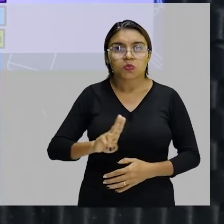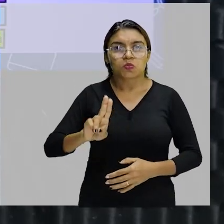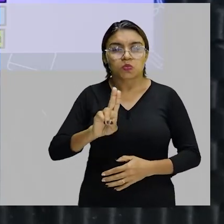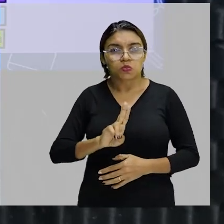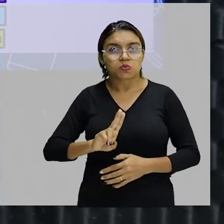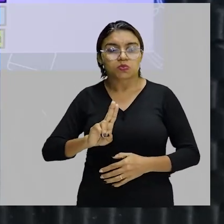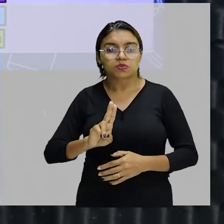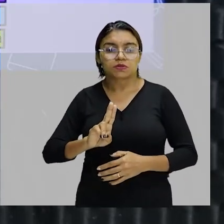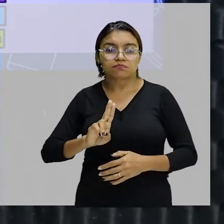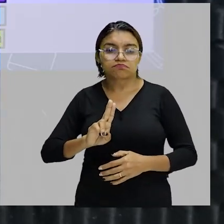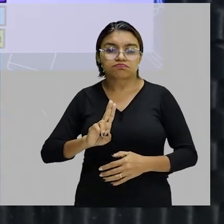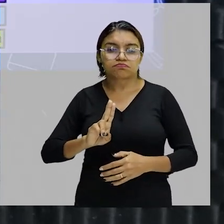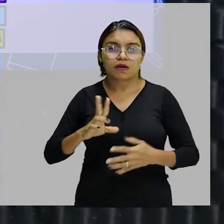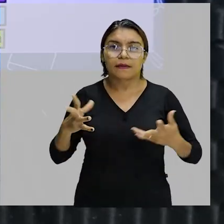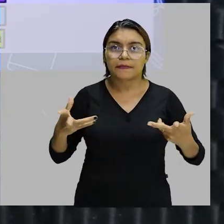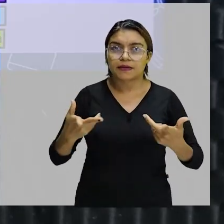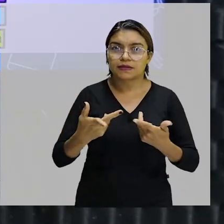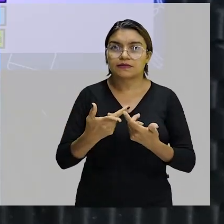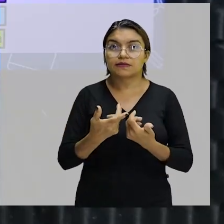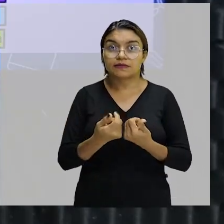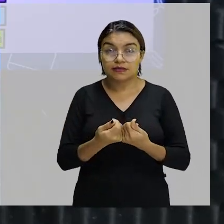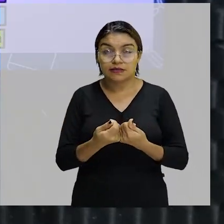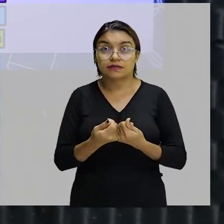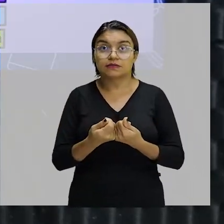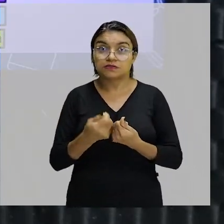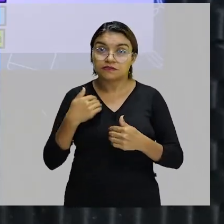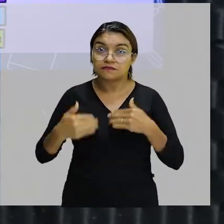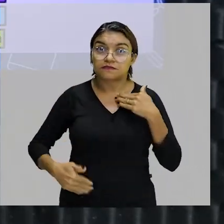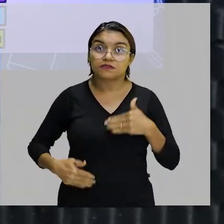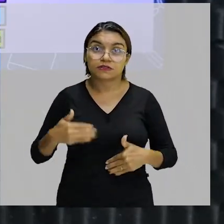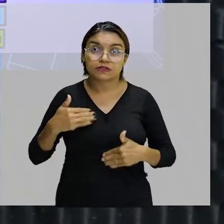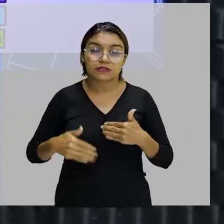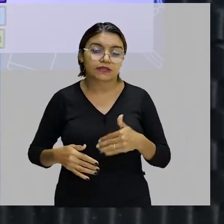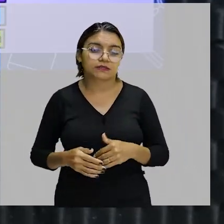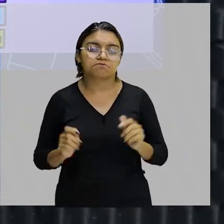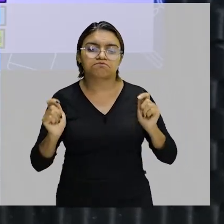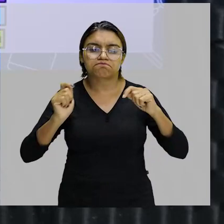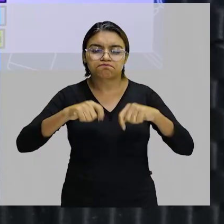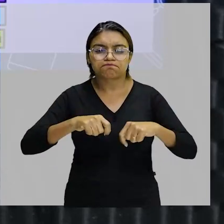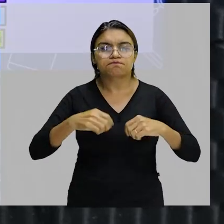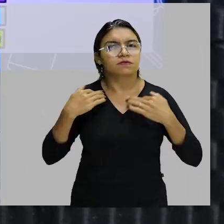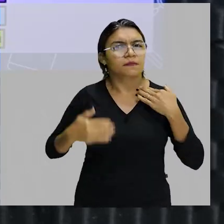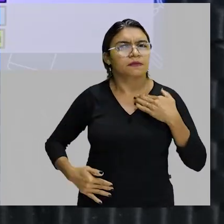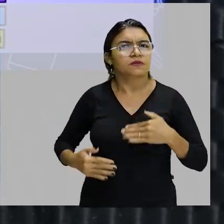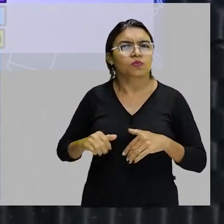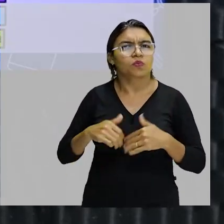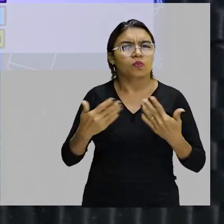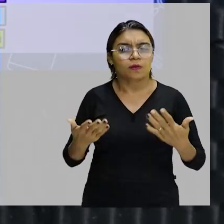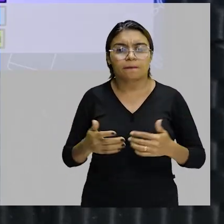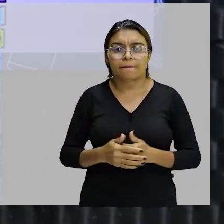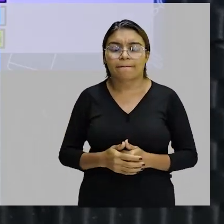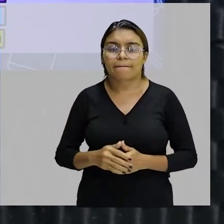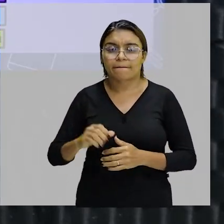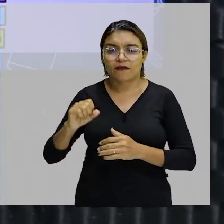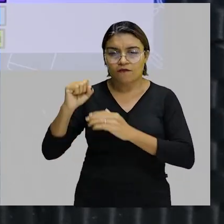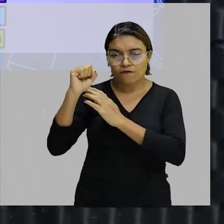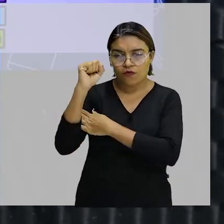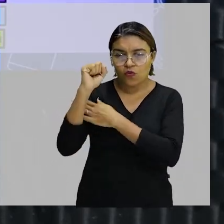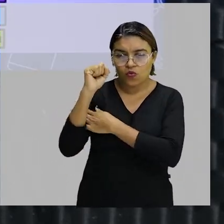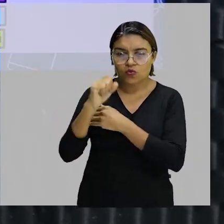físicas aqui, ó. Nós já estudamos as capacidades físicas. Quais são as capacidades físicas?